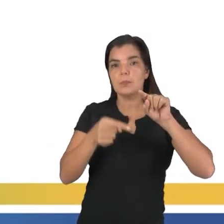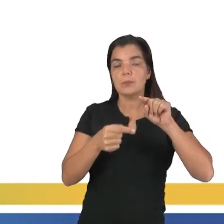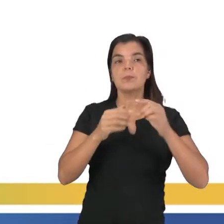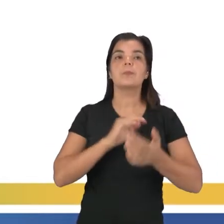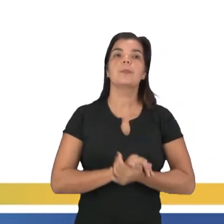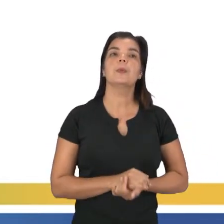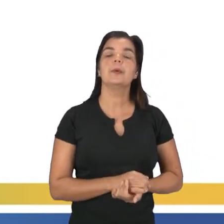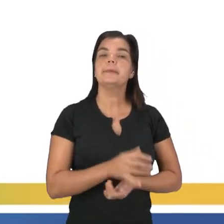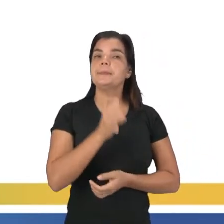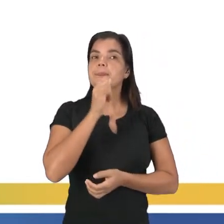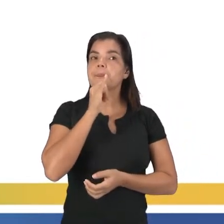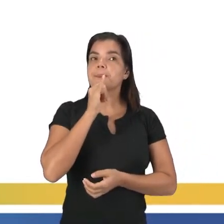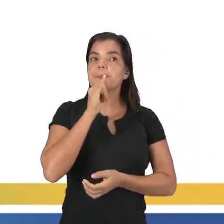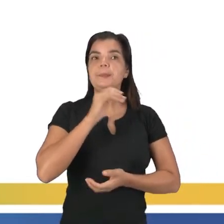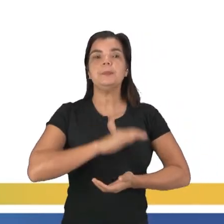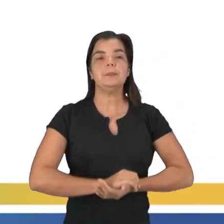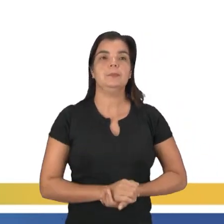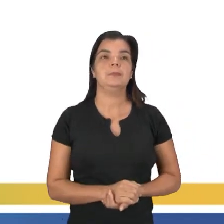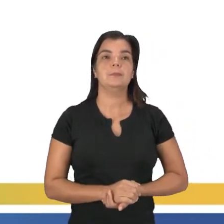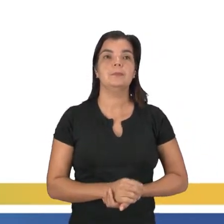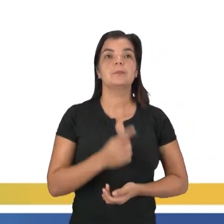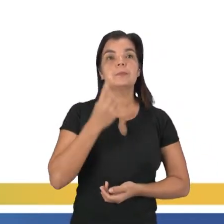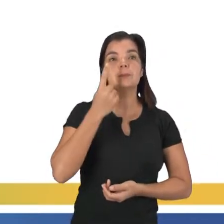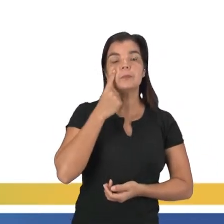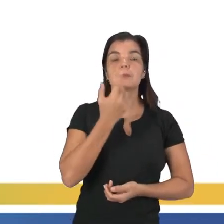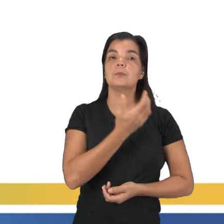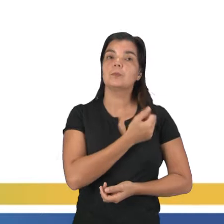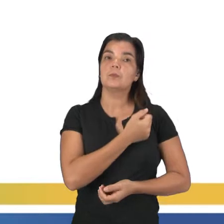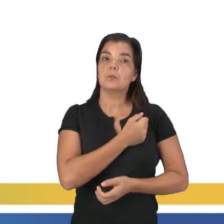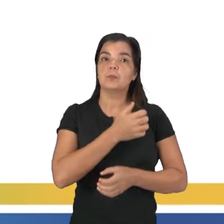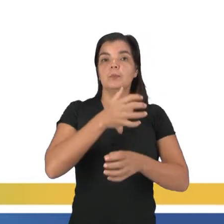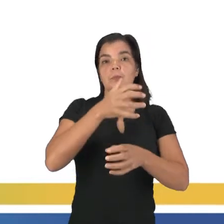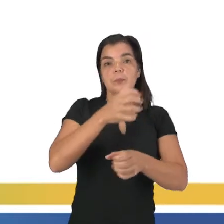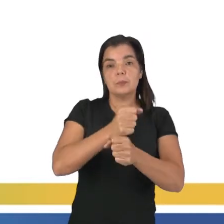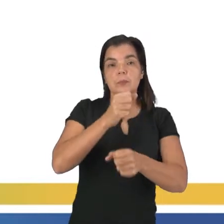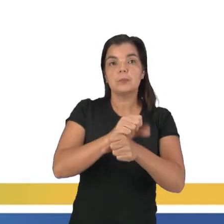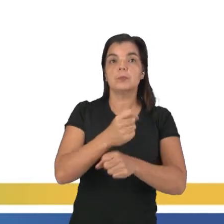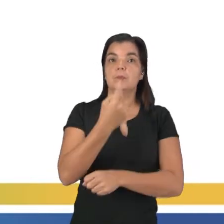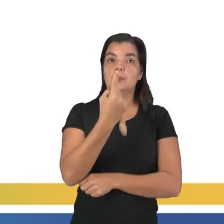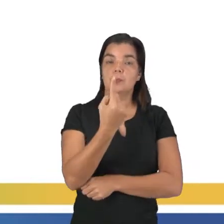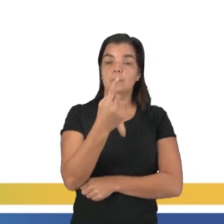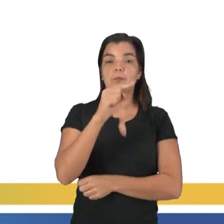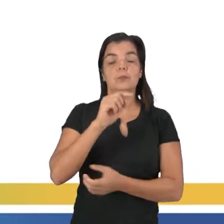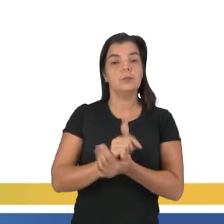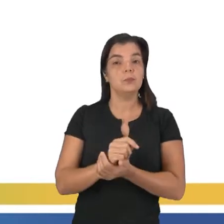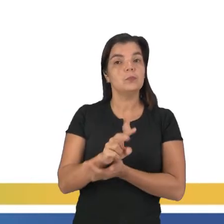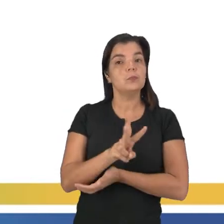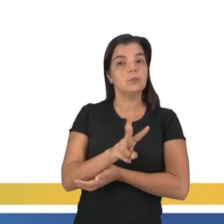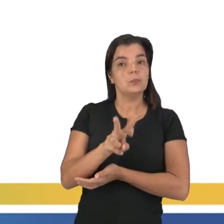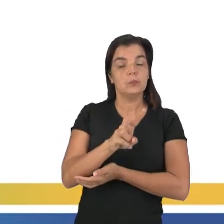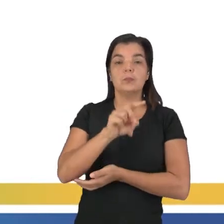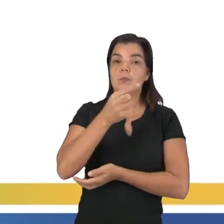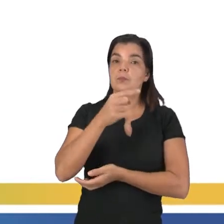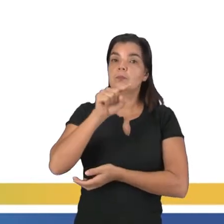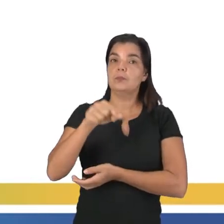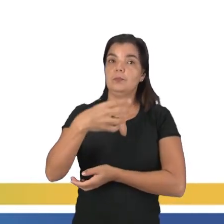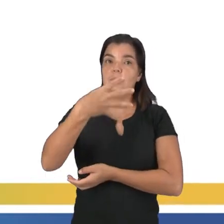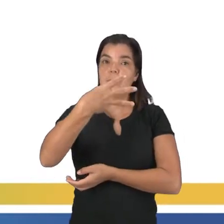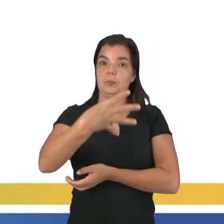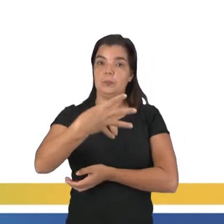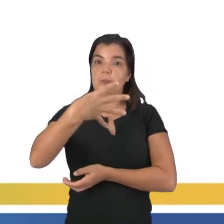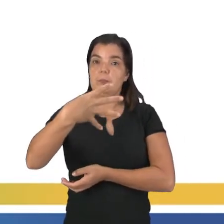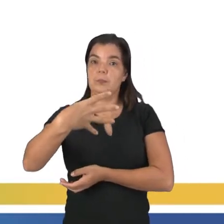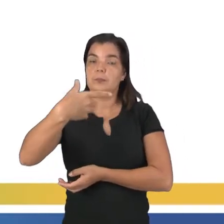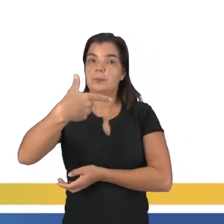vírgula, ok? Vamos ver o seguinte exemplo. Determine a soma, né? Ou seja, o valor de